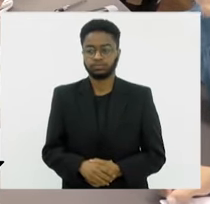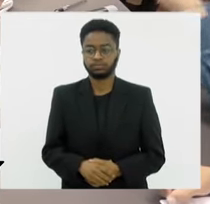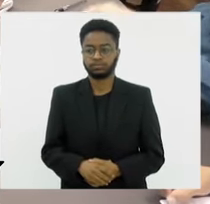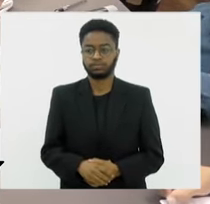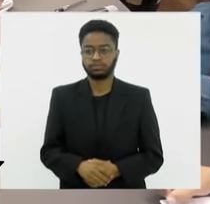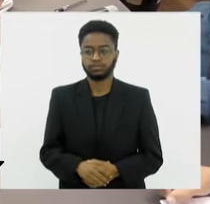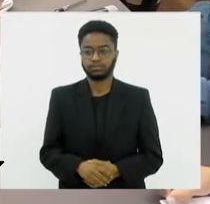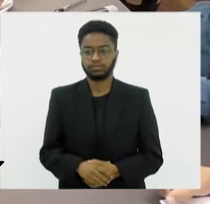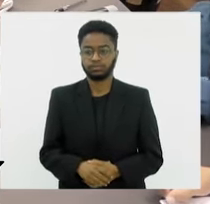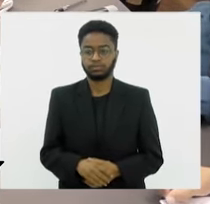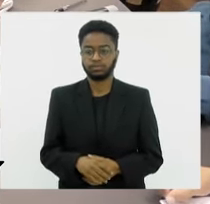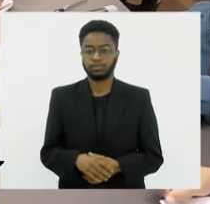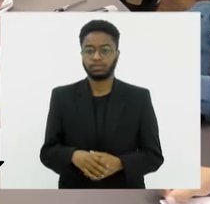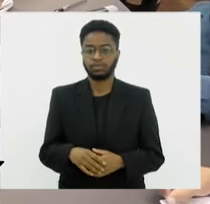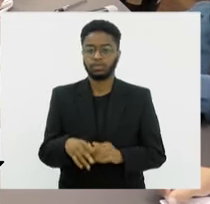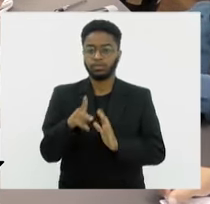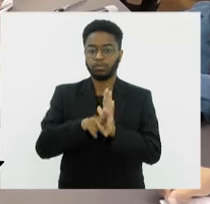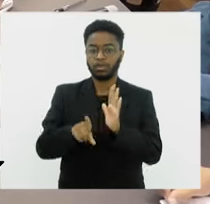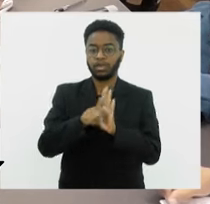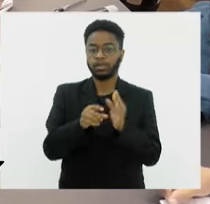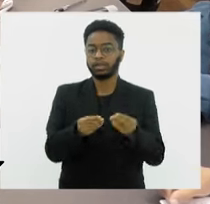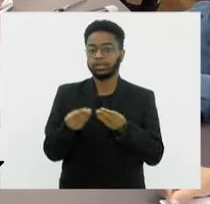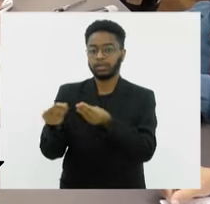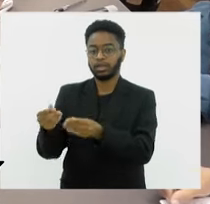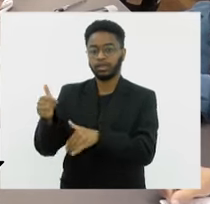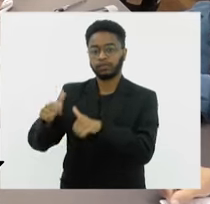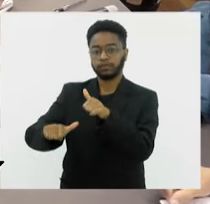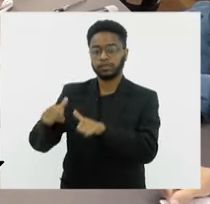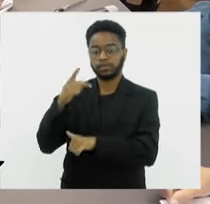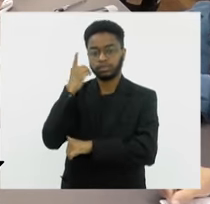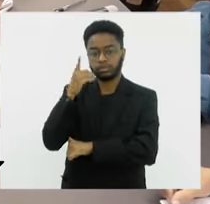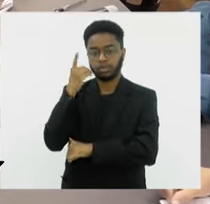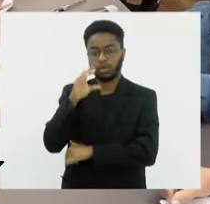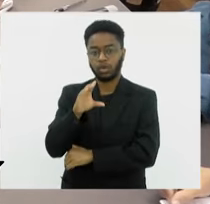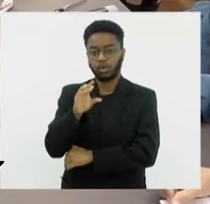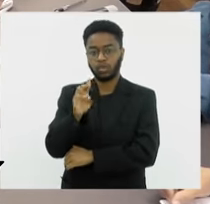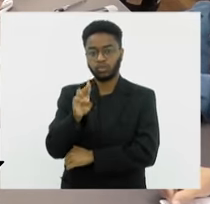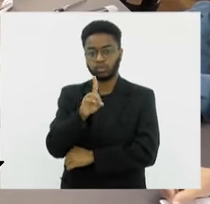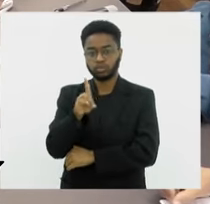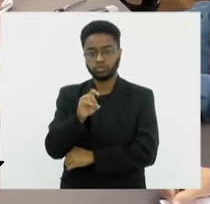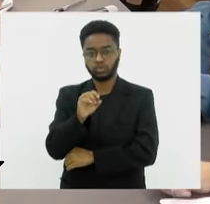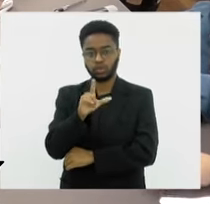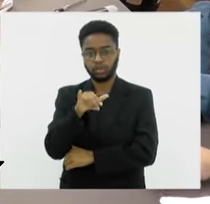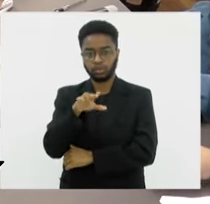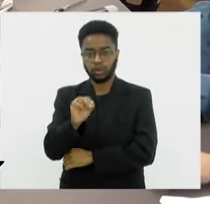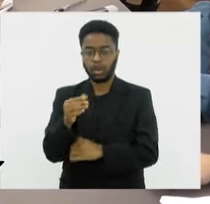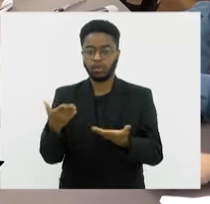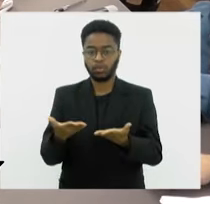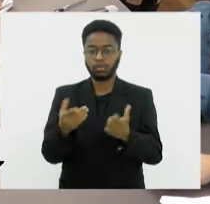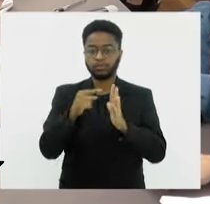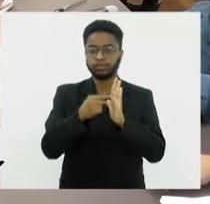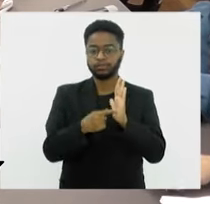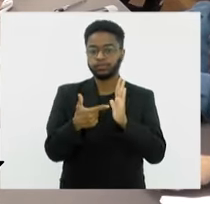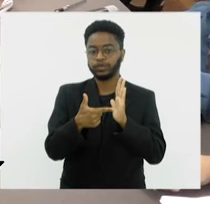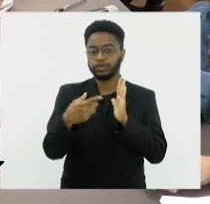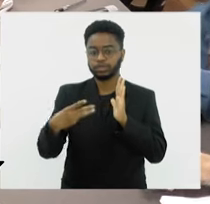Então, projeto com vista para o gabinete de deputados. Vinícius Cozzolino. 23 da pauta. Projeto de